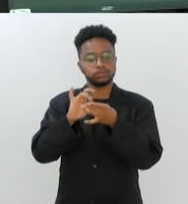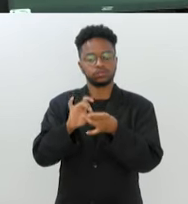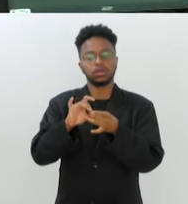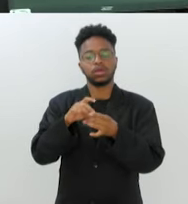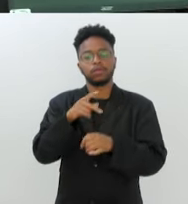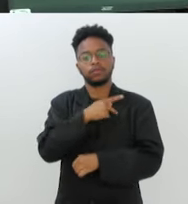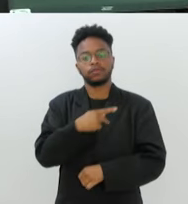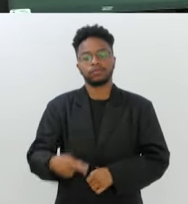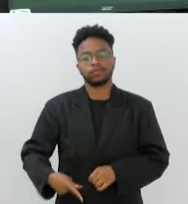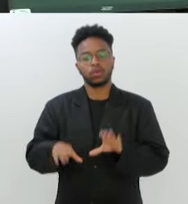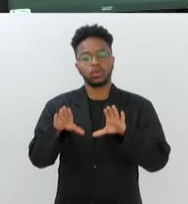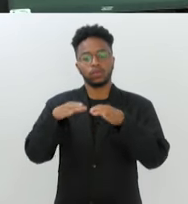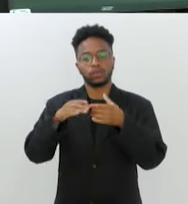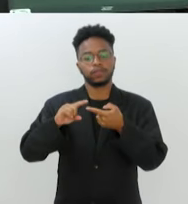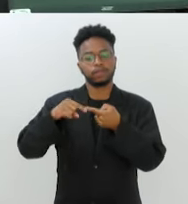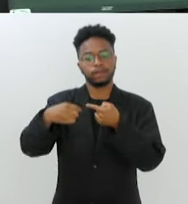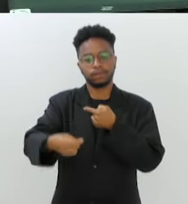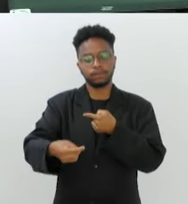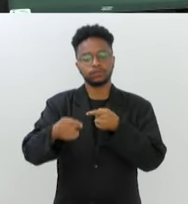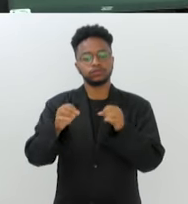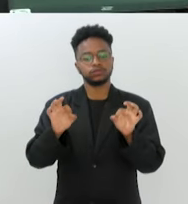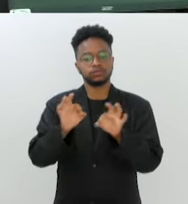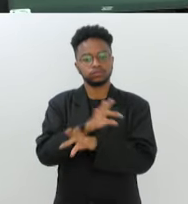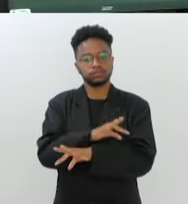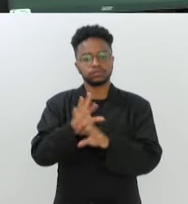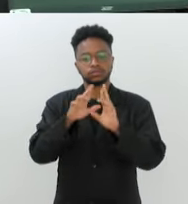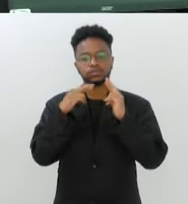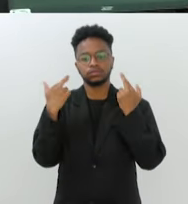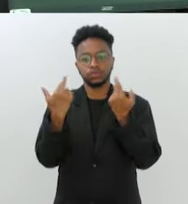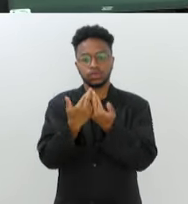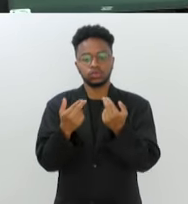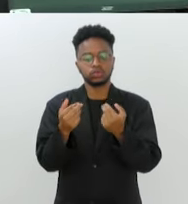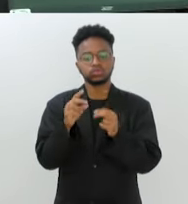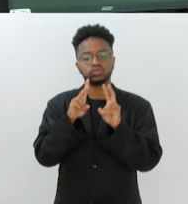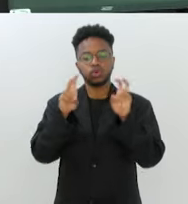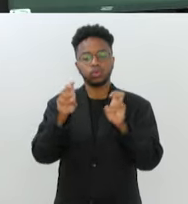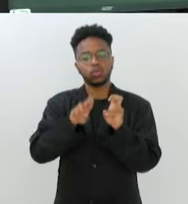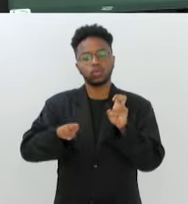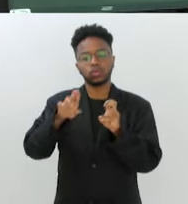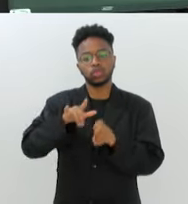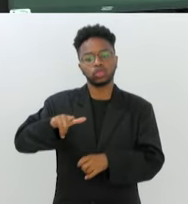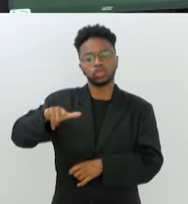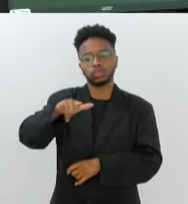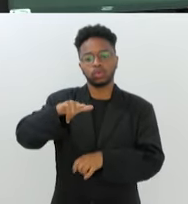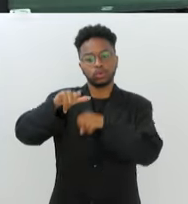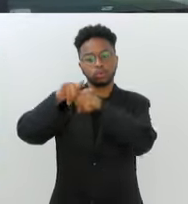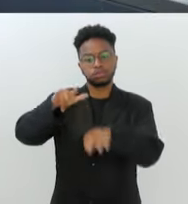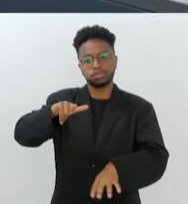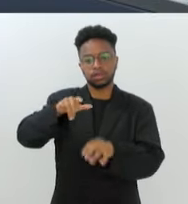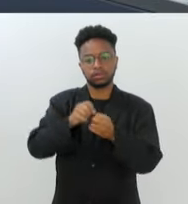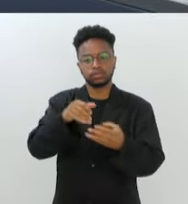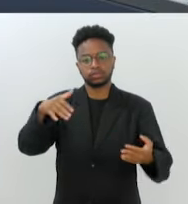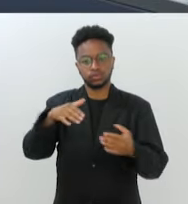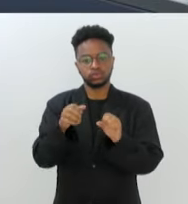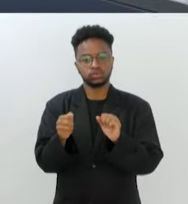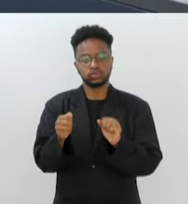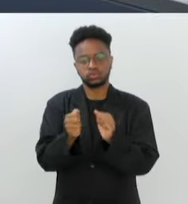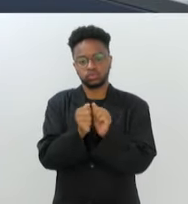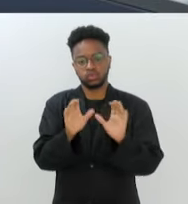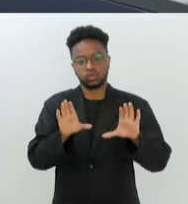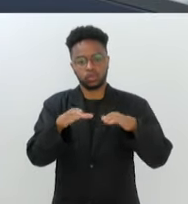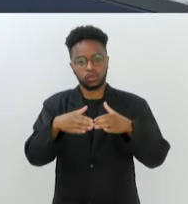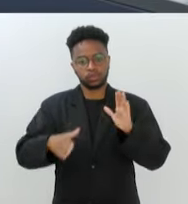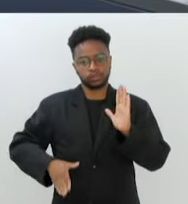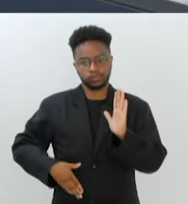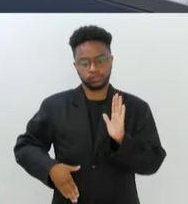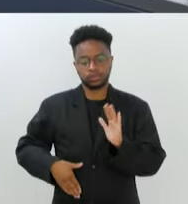após a audiência pública que debateu o uso de drones com artefatos explosivos por criminosos. Segundo o deputado